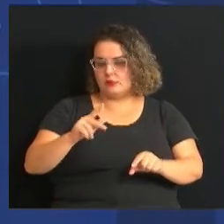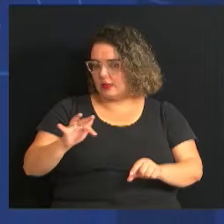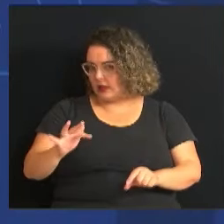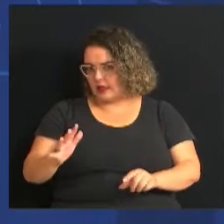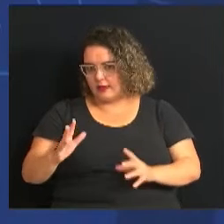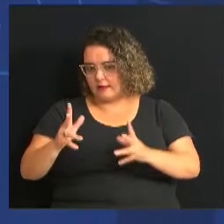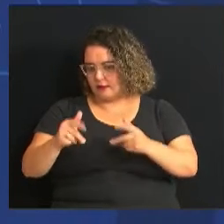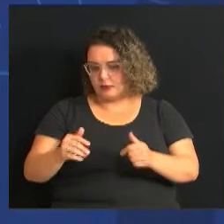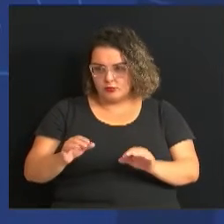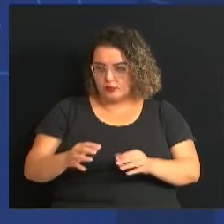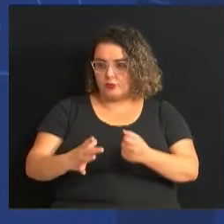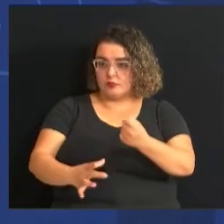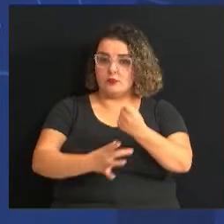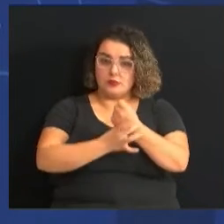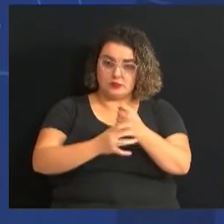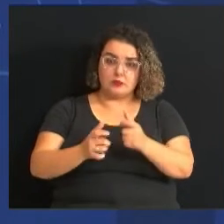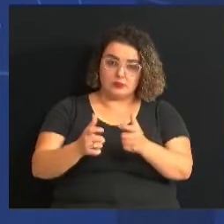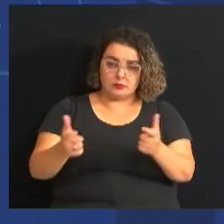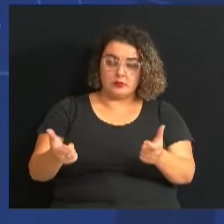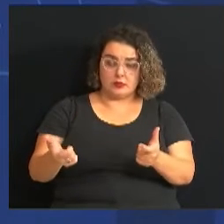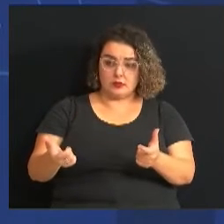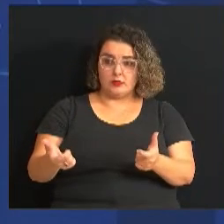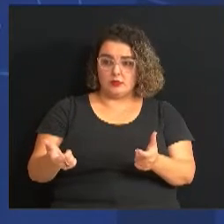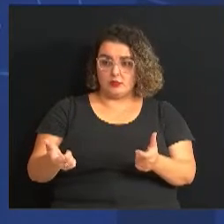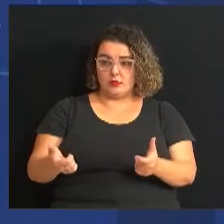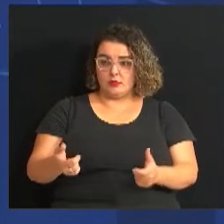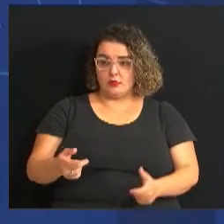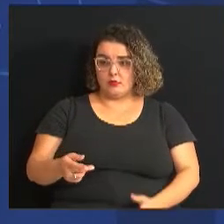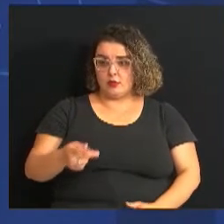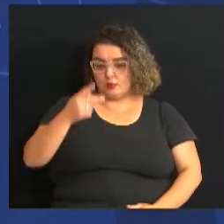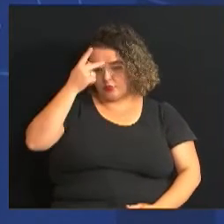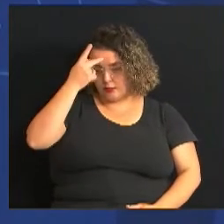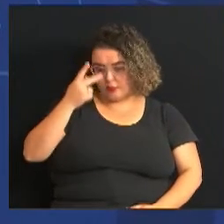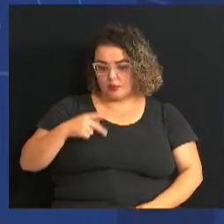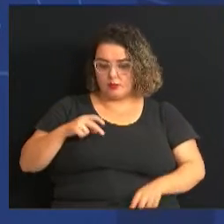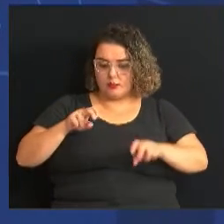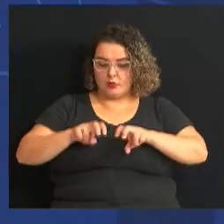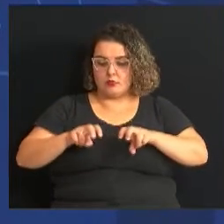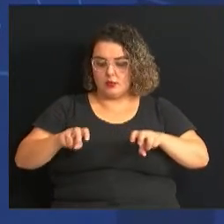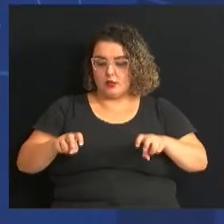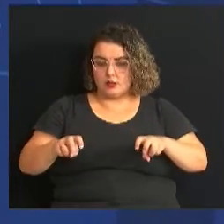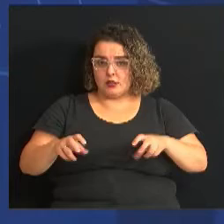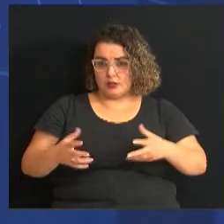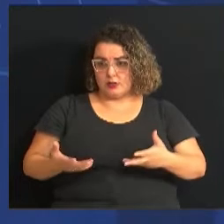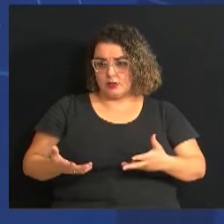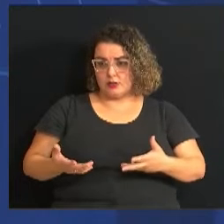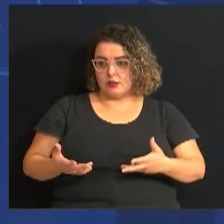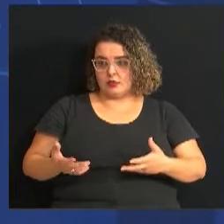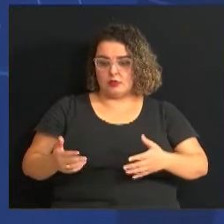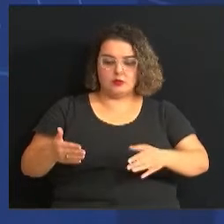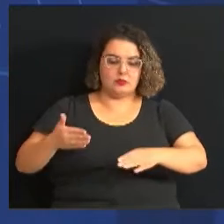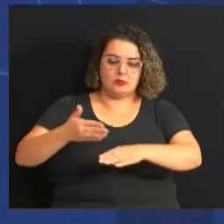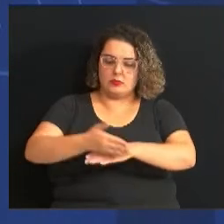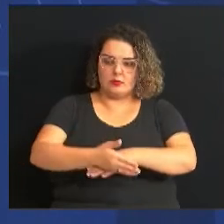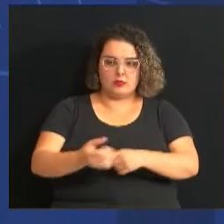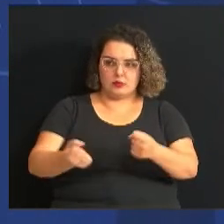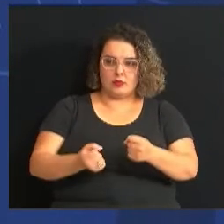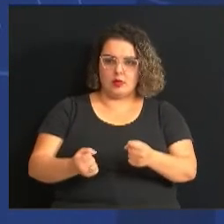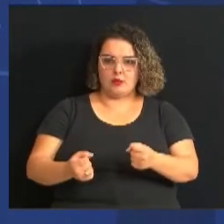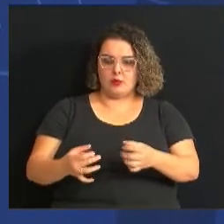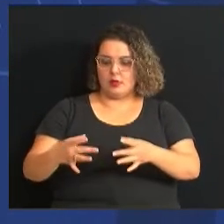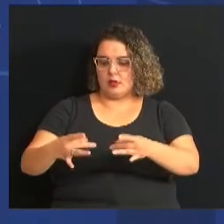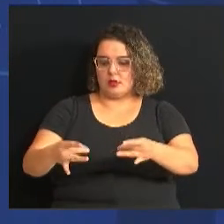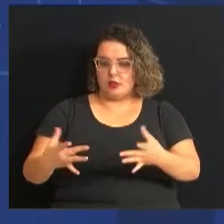é uma segurança maior, né, para o passageiro. Ele, lógico, ele não vai entrar no carro só porque tem um adesivo. Ele